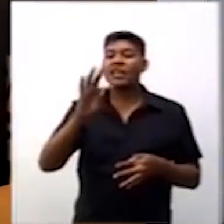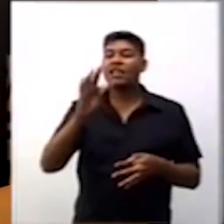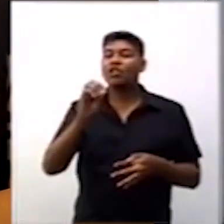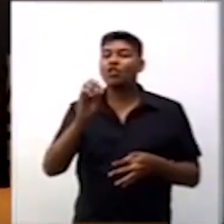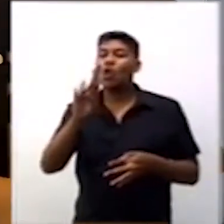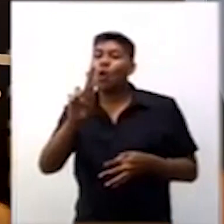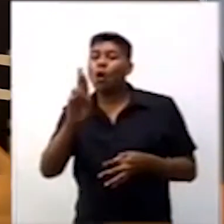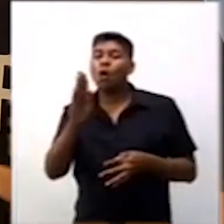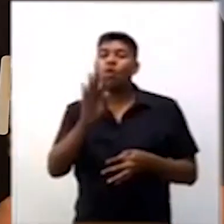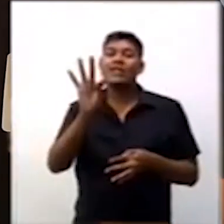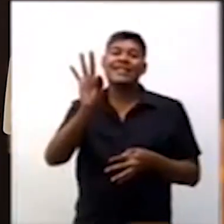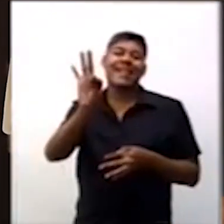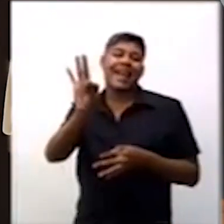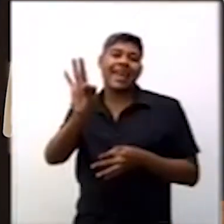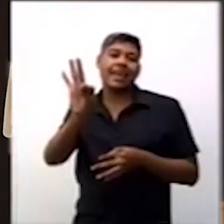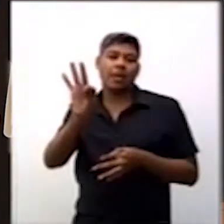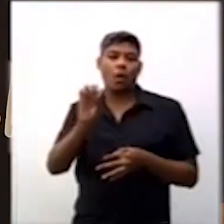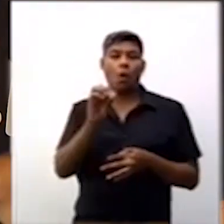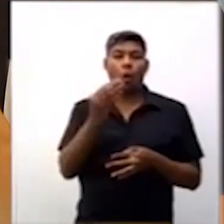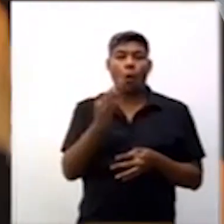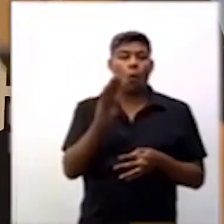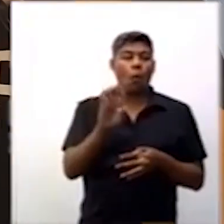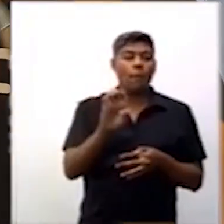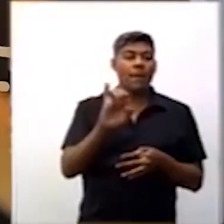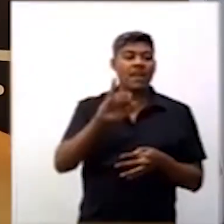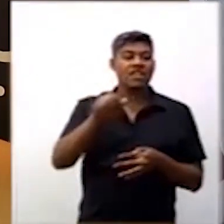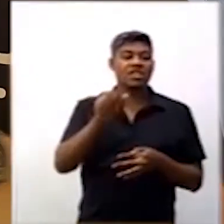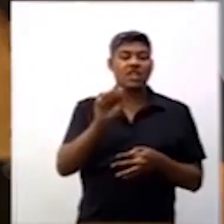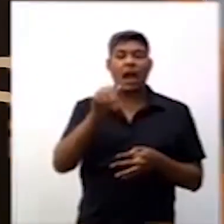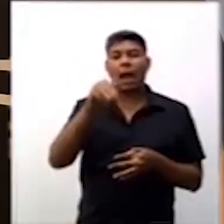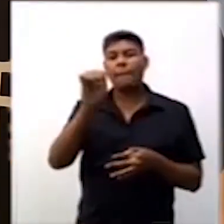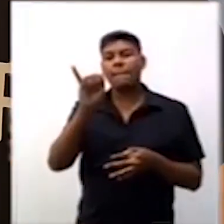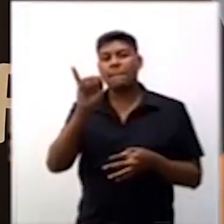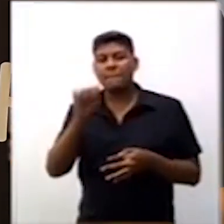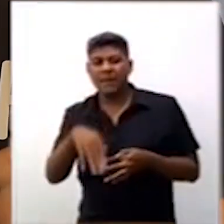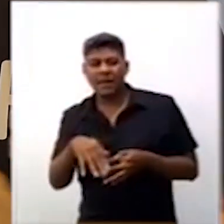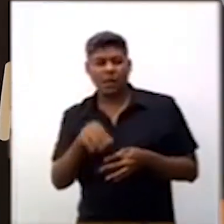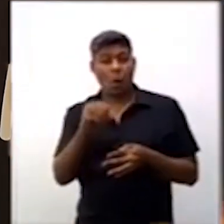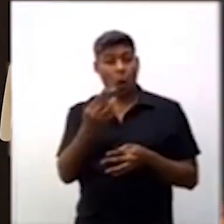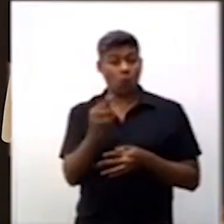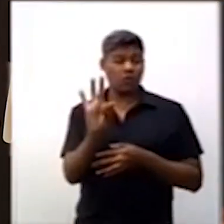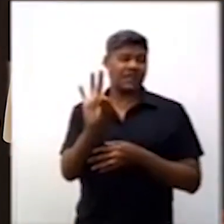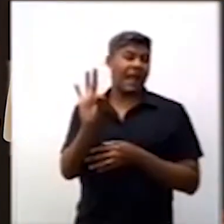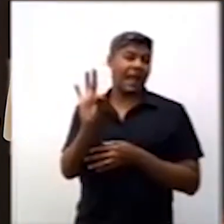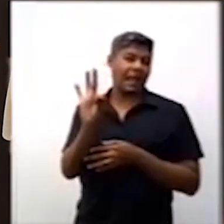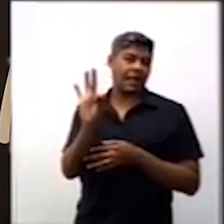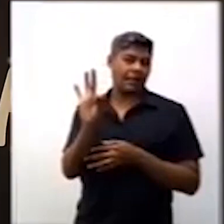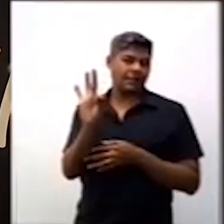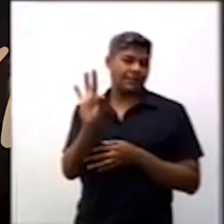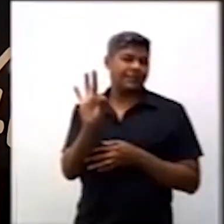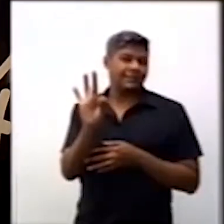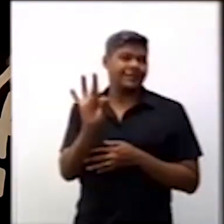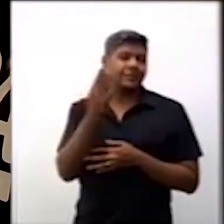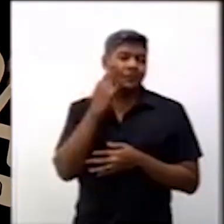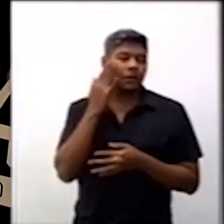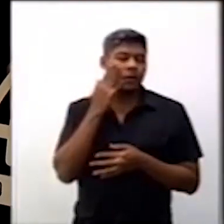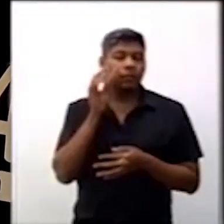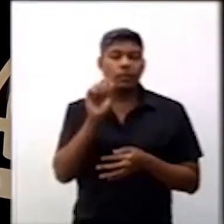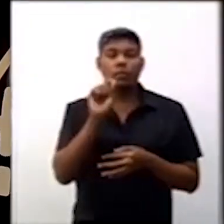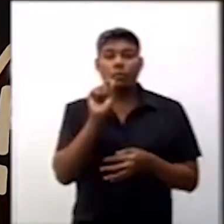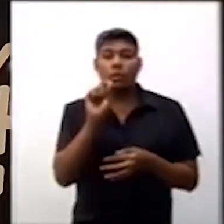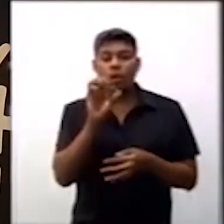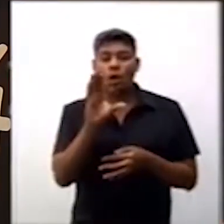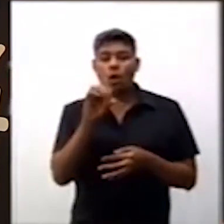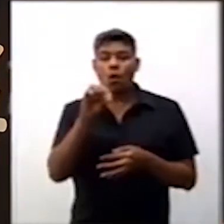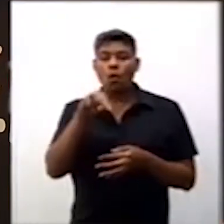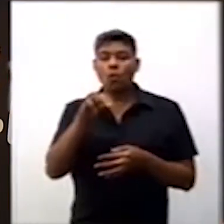T ou conector Benjamin, ou simplesmente T, dependendo do local onde você está. Então, o que é que esse